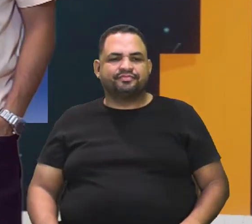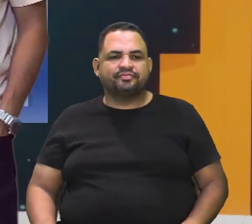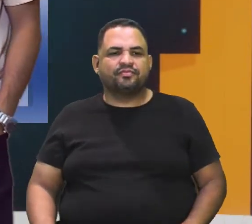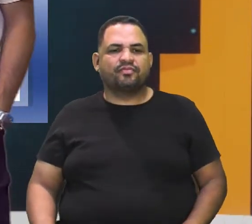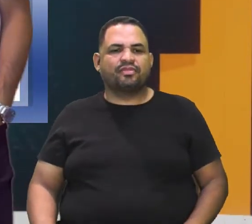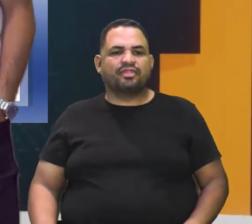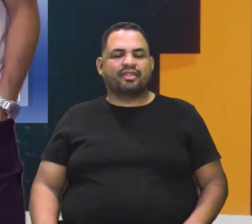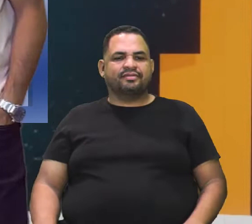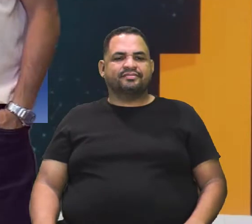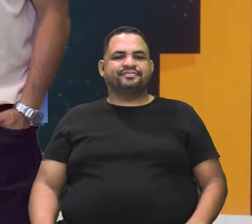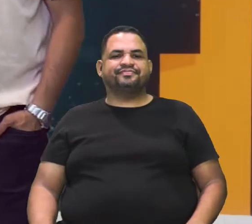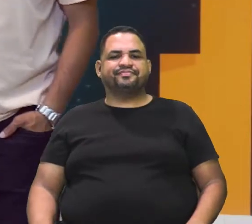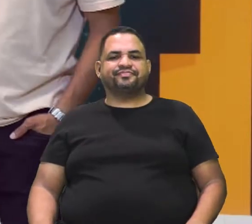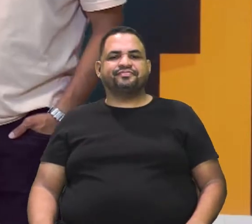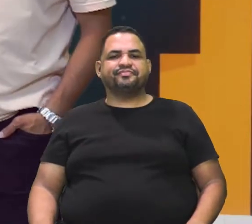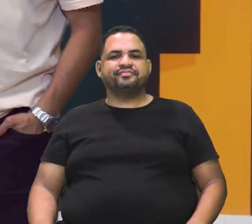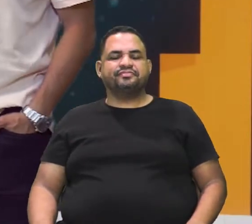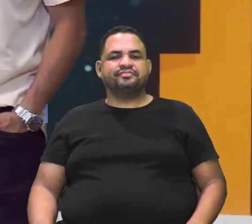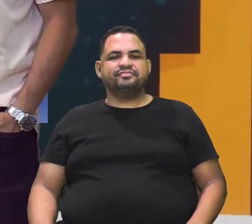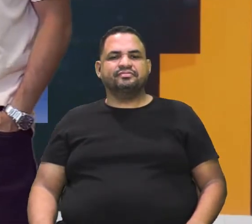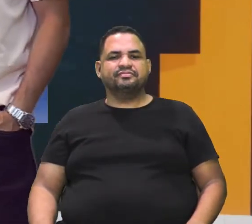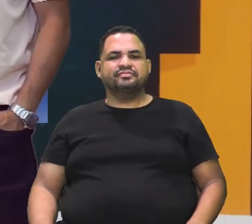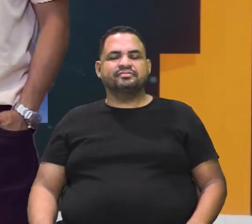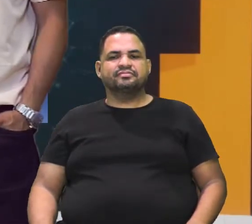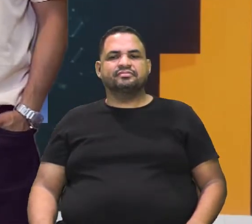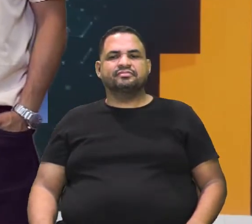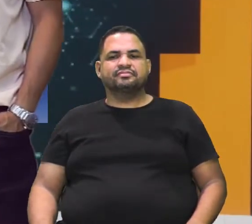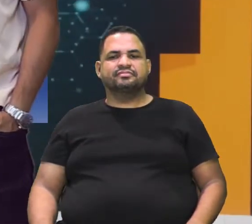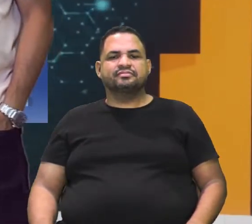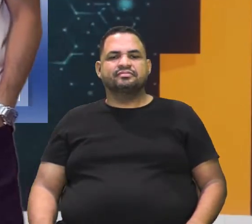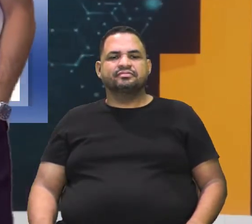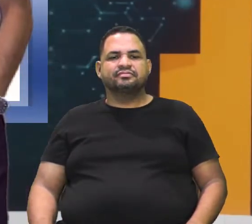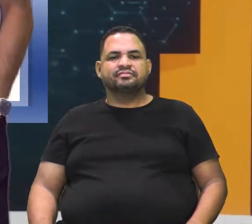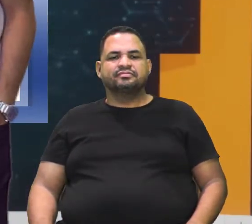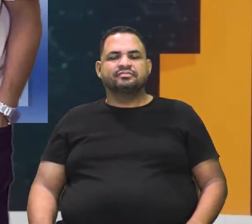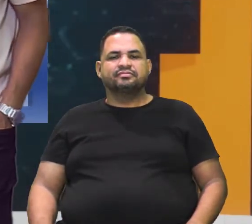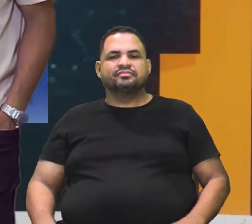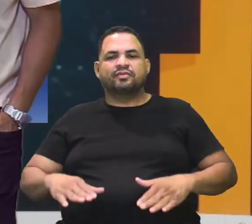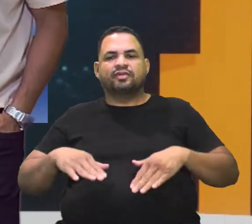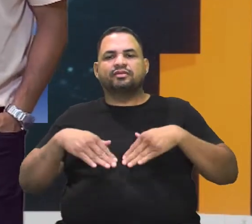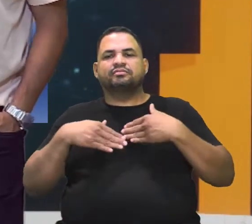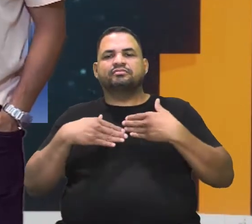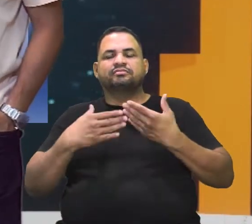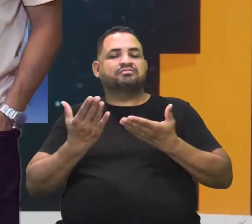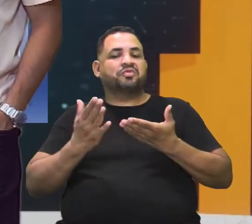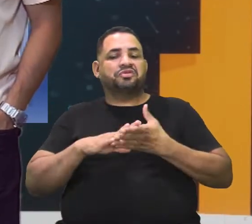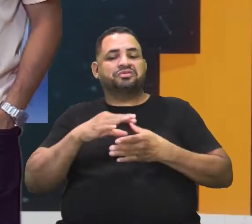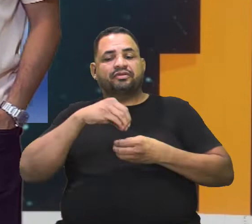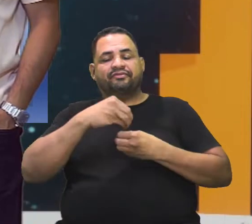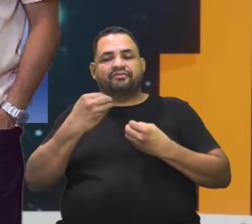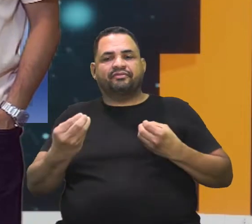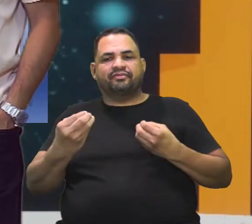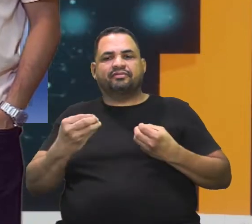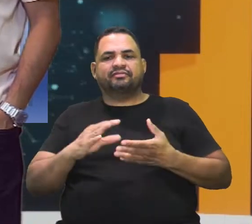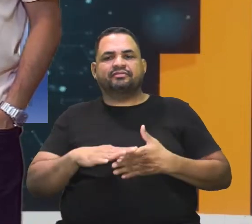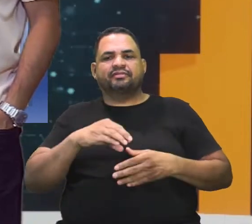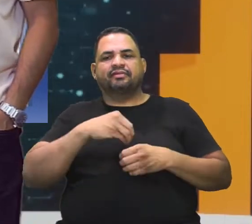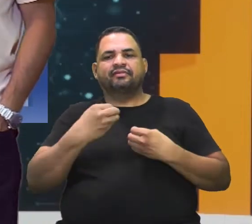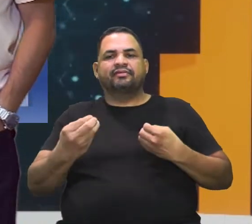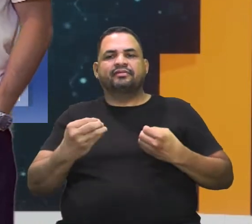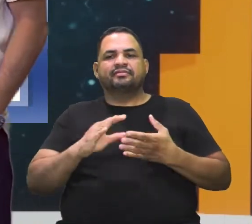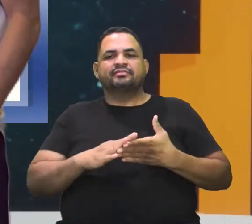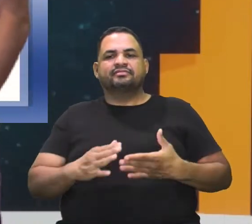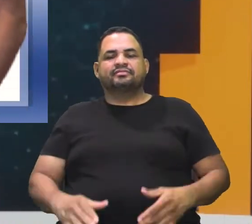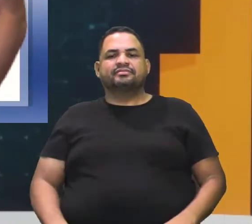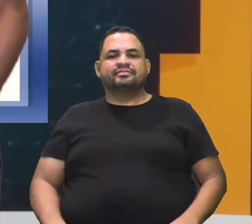Isso. Olha lá, muito bem. Uma dica é o seguinte, a qual ele não pertence, tira. Tira. O